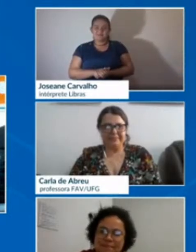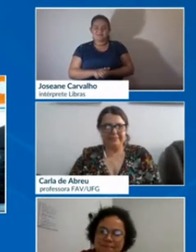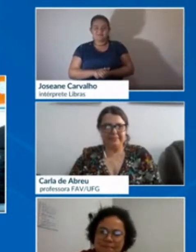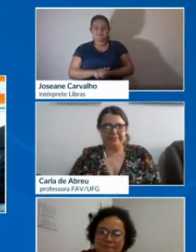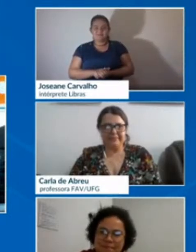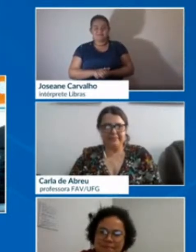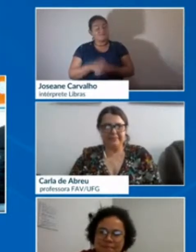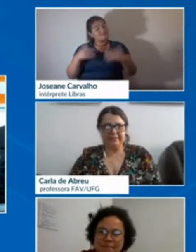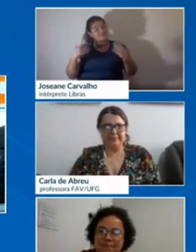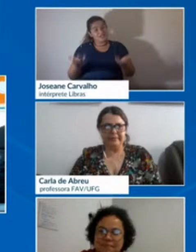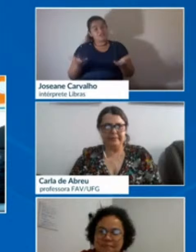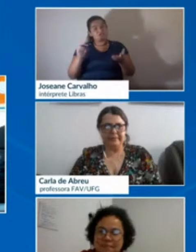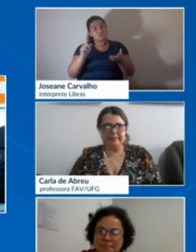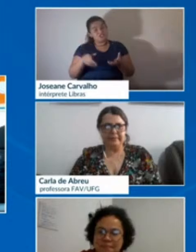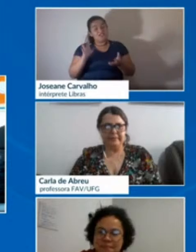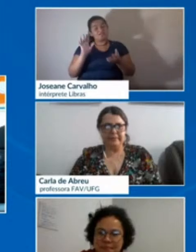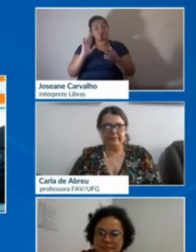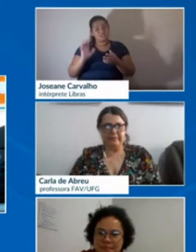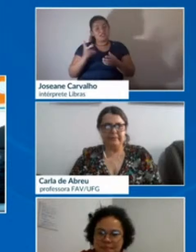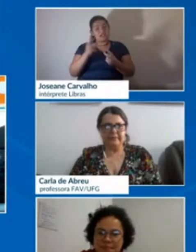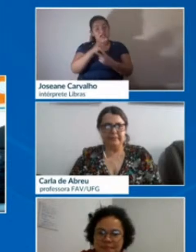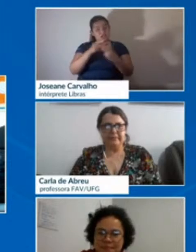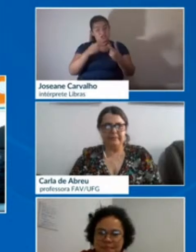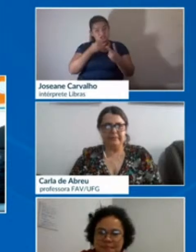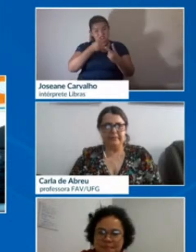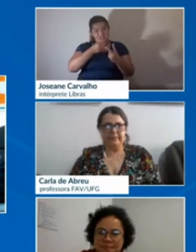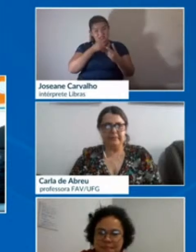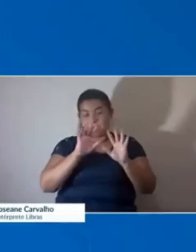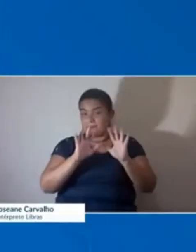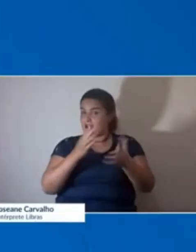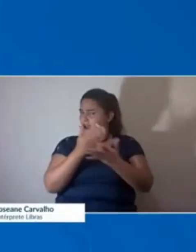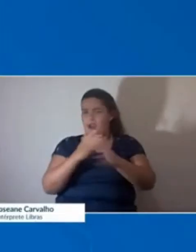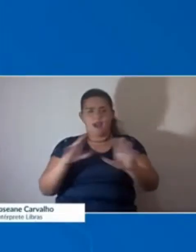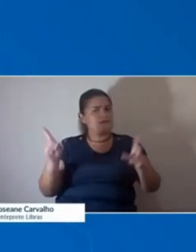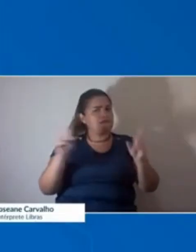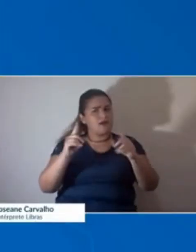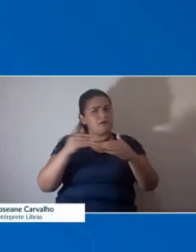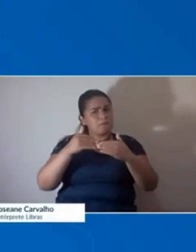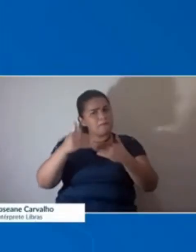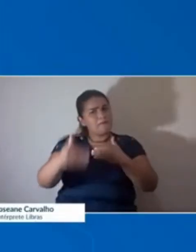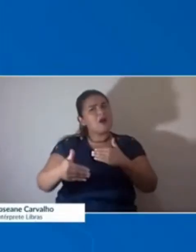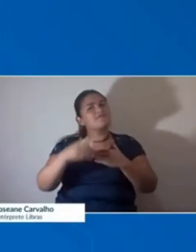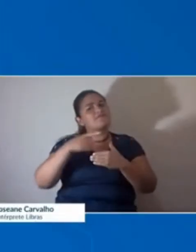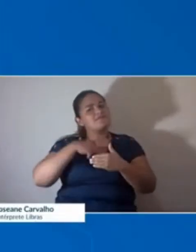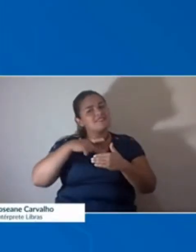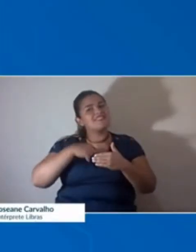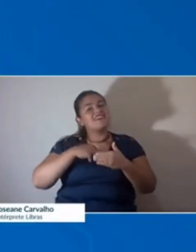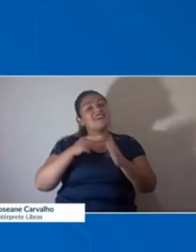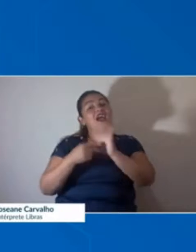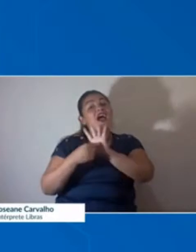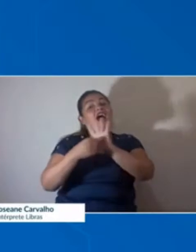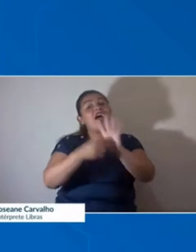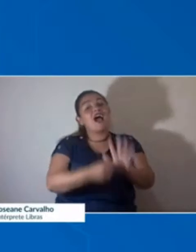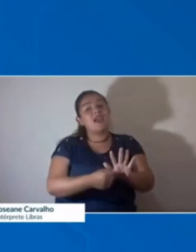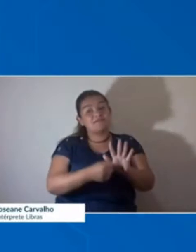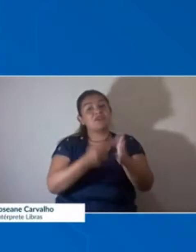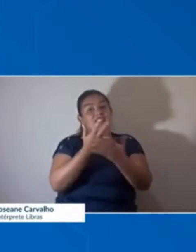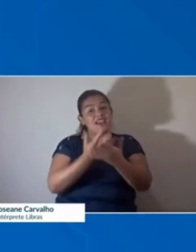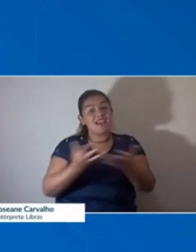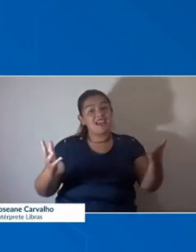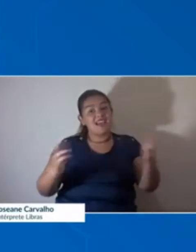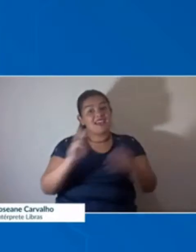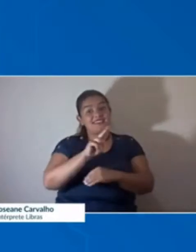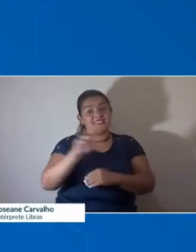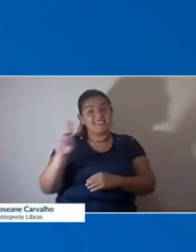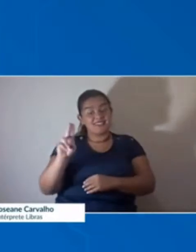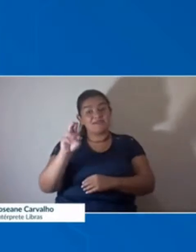duas primeiras entrevistadas, mas o programa não acabou ainda não. No próximo bloco a gente vai falar sobre a mostra Elas Fazem Cinema. Eu